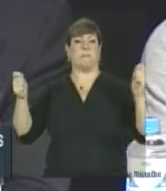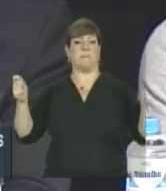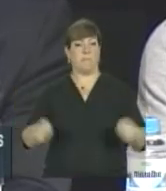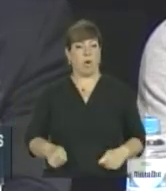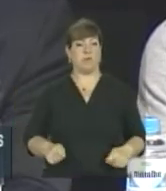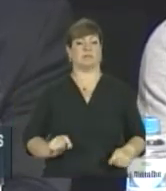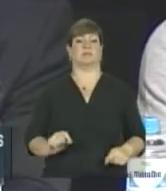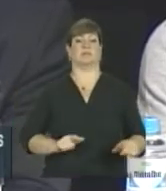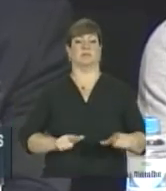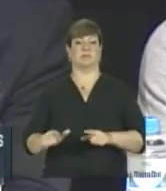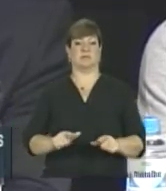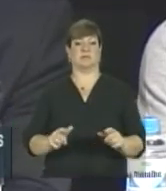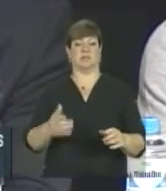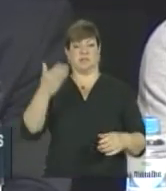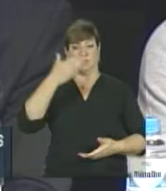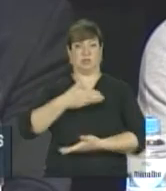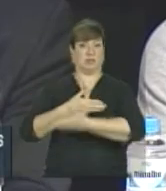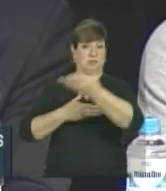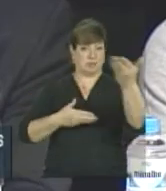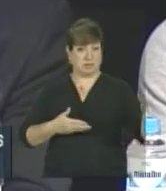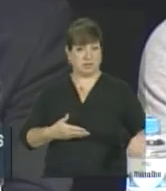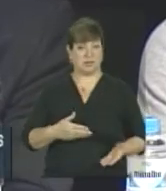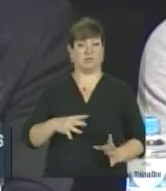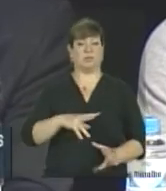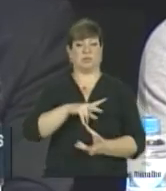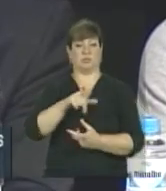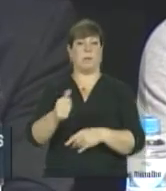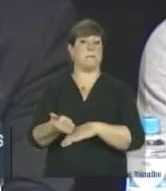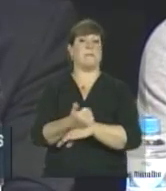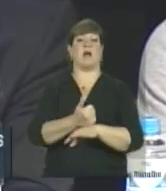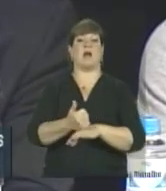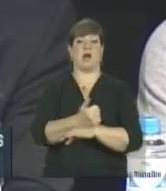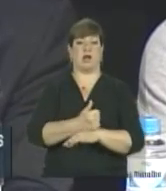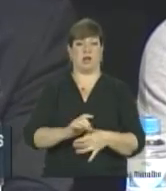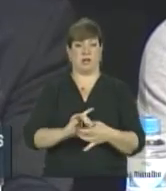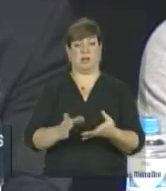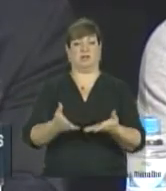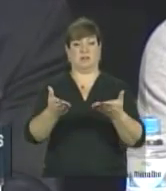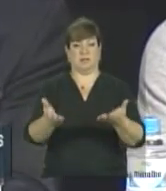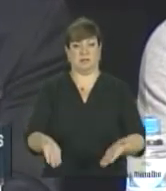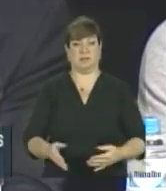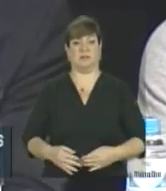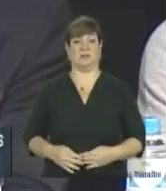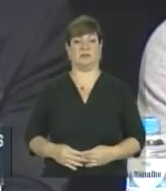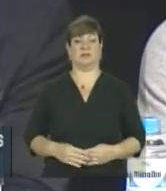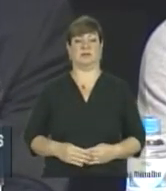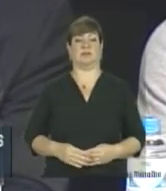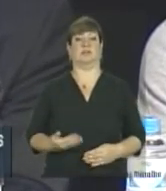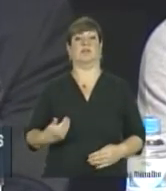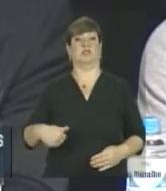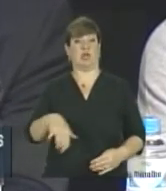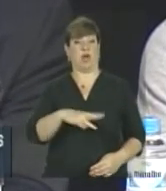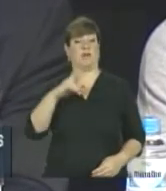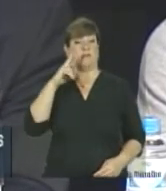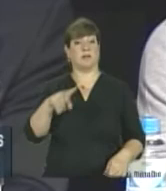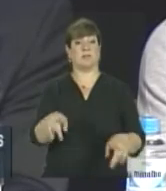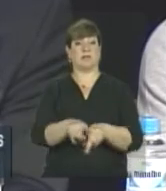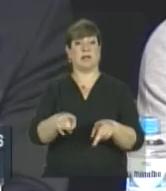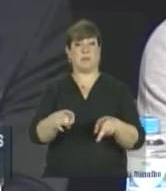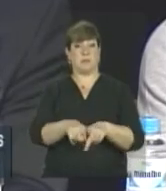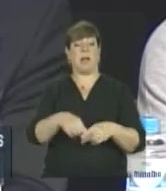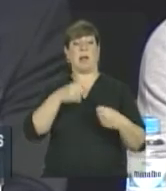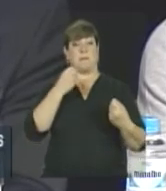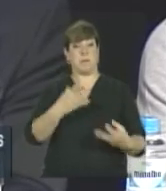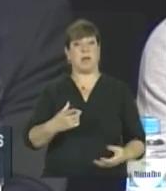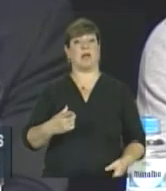cenário internacional com o que há de melhor à sua disposição. E vimos que fomos bem-sucedidos